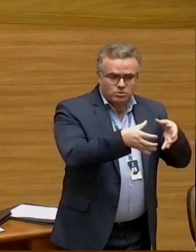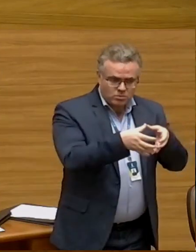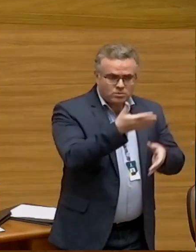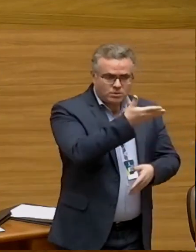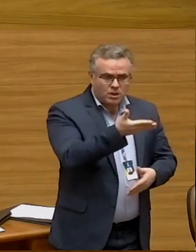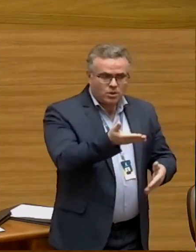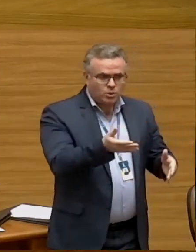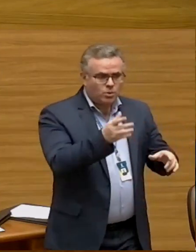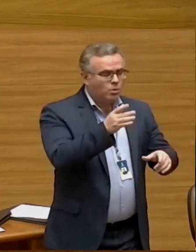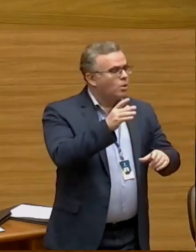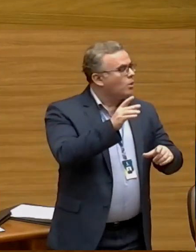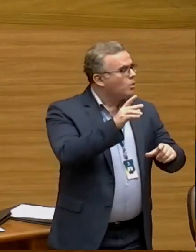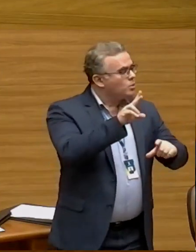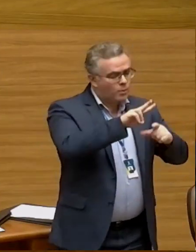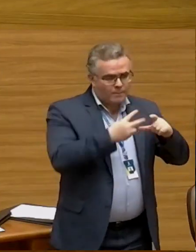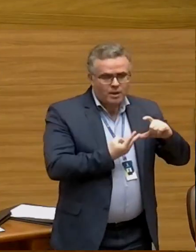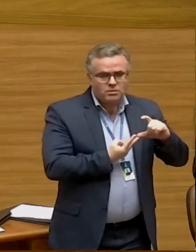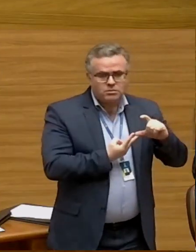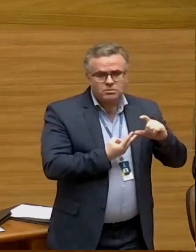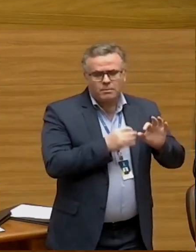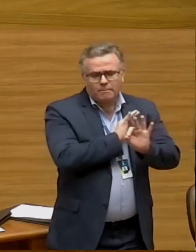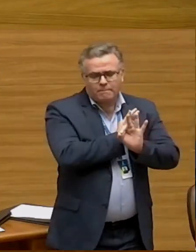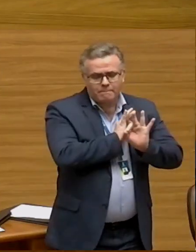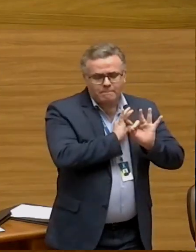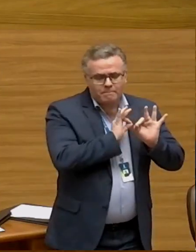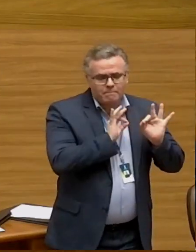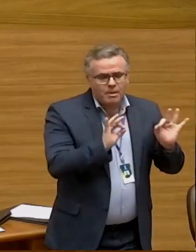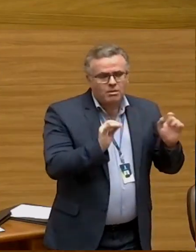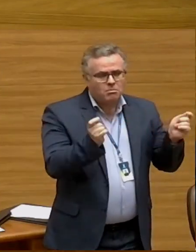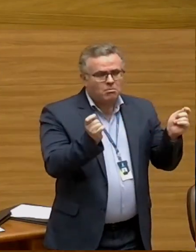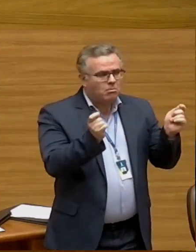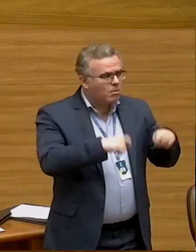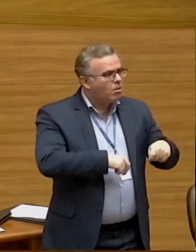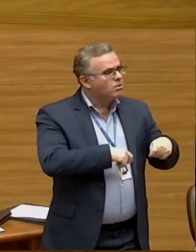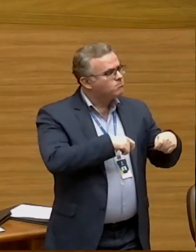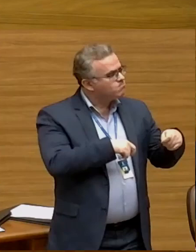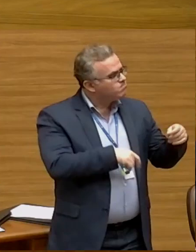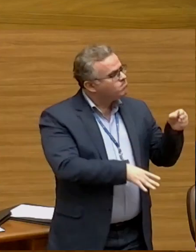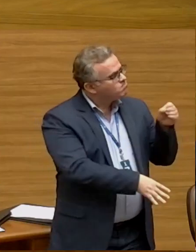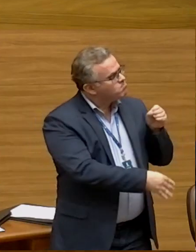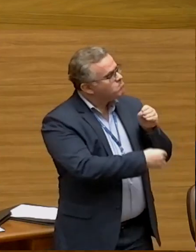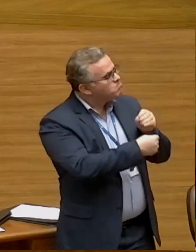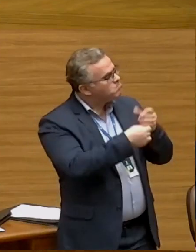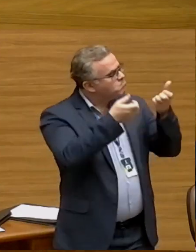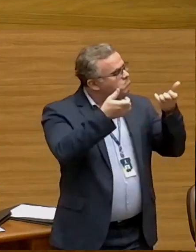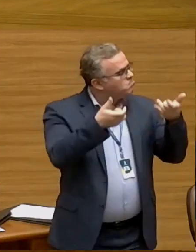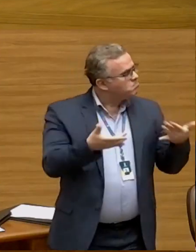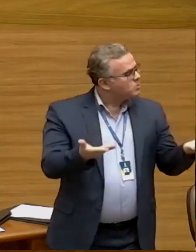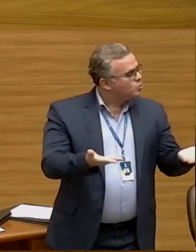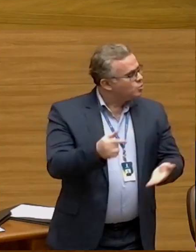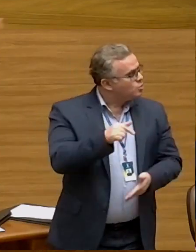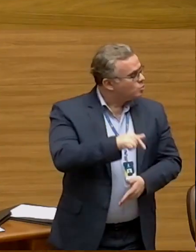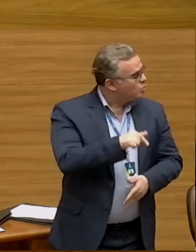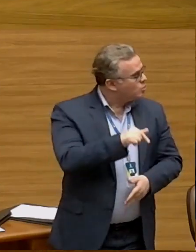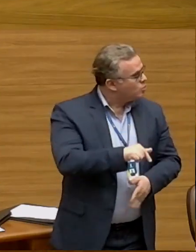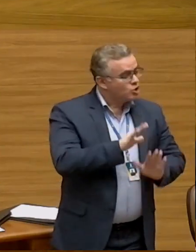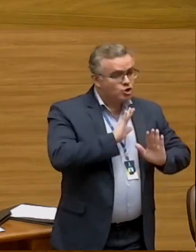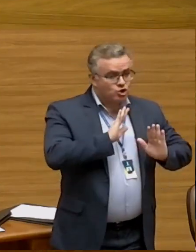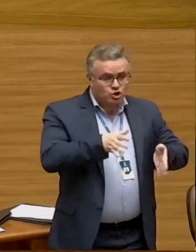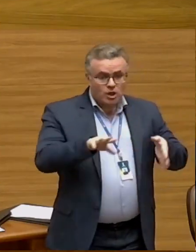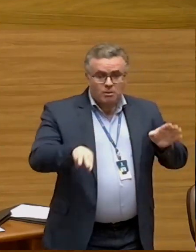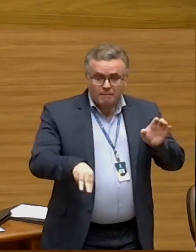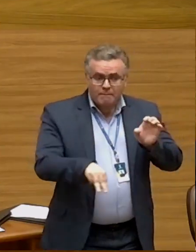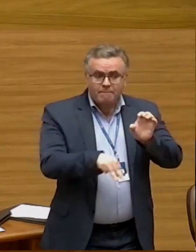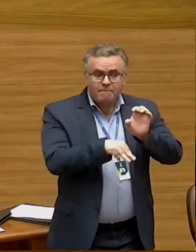fico feliz de ter podido contribuir, né? No ano passado a gente destinou uma emenda